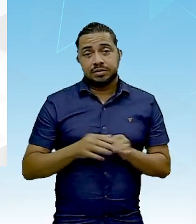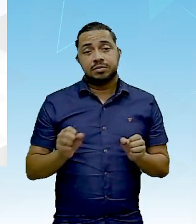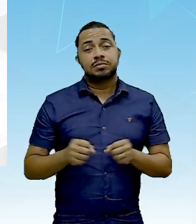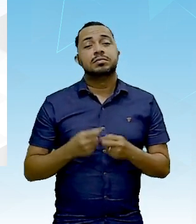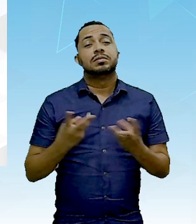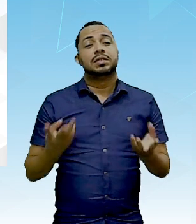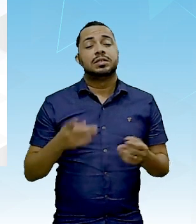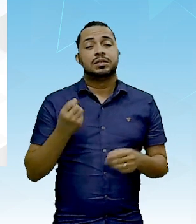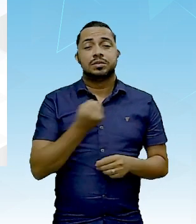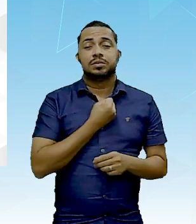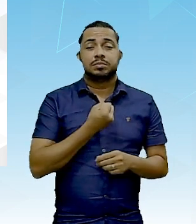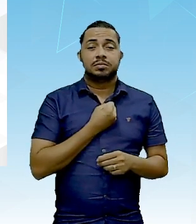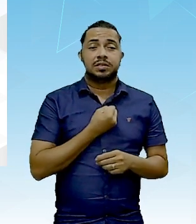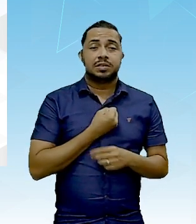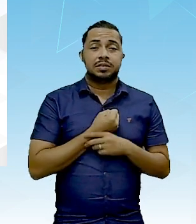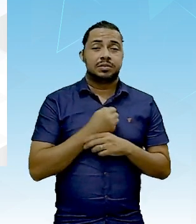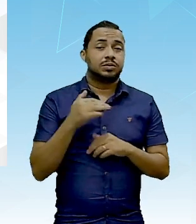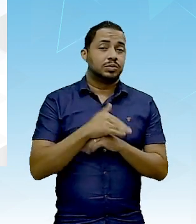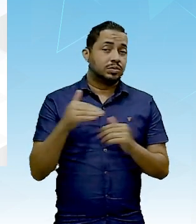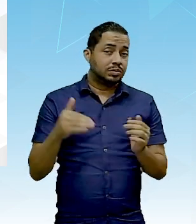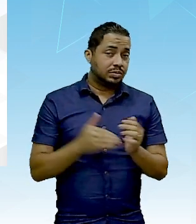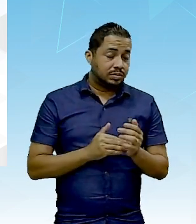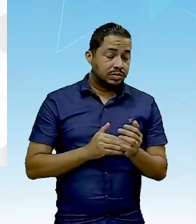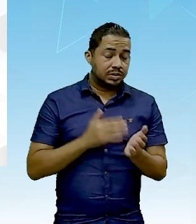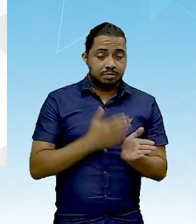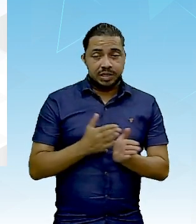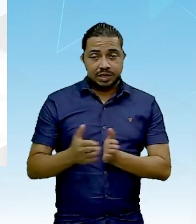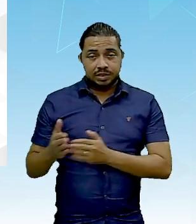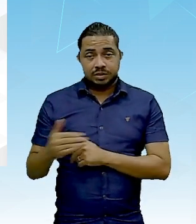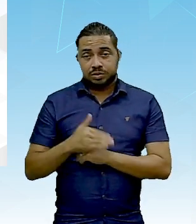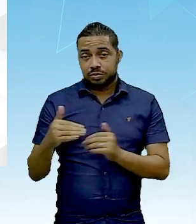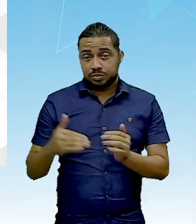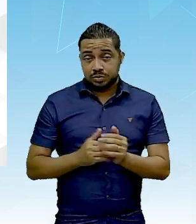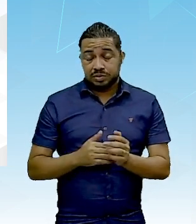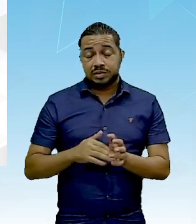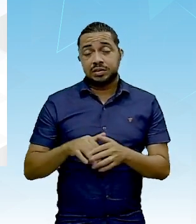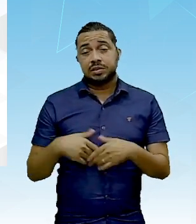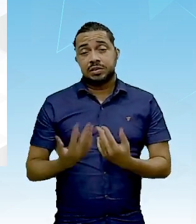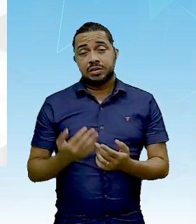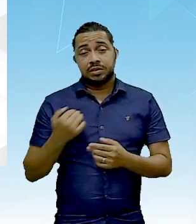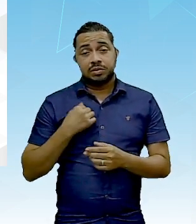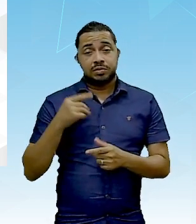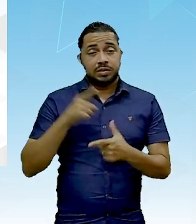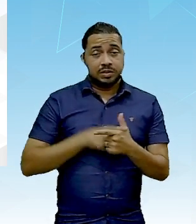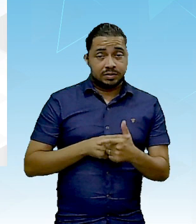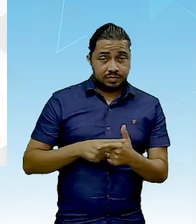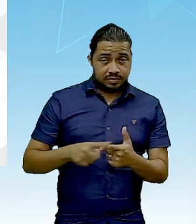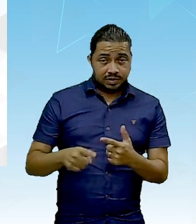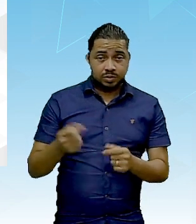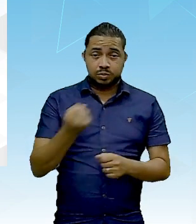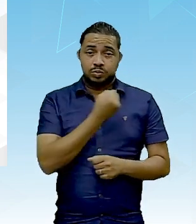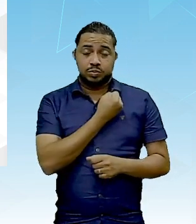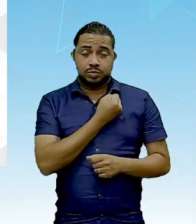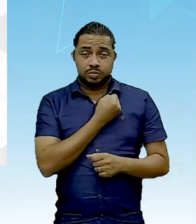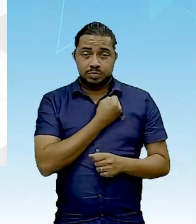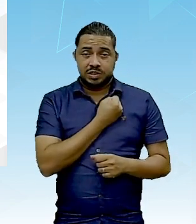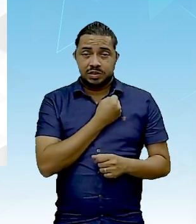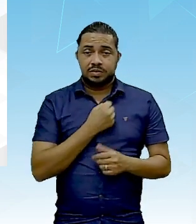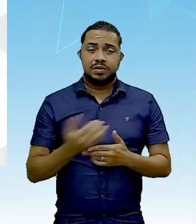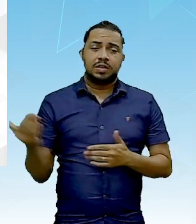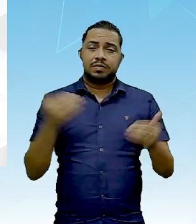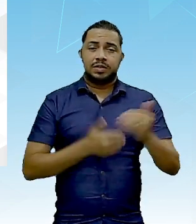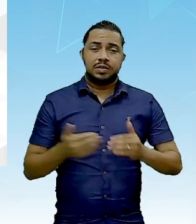quanto esse número de casos é do total, a parte todo, tá? E aí, quando eu divido o número da